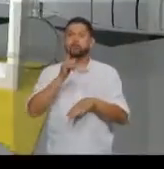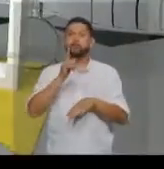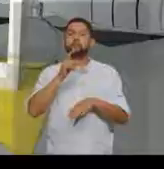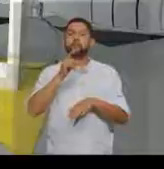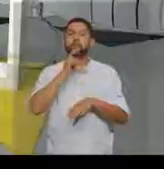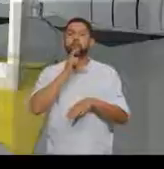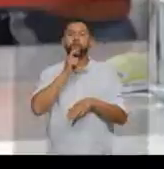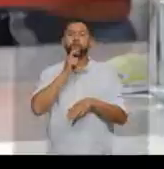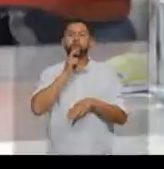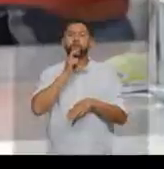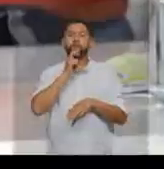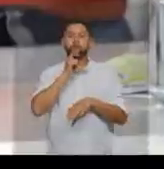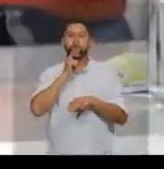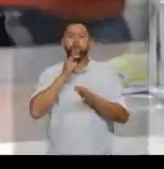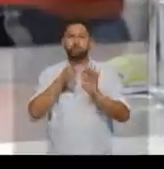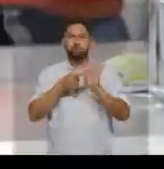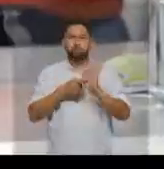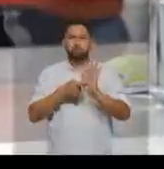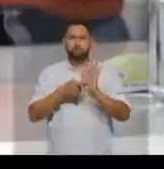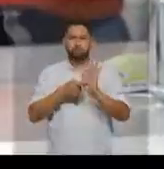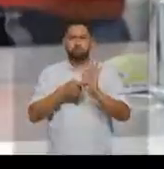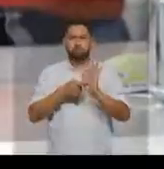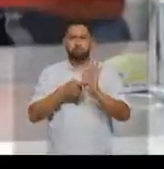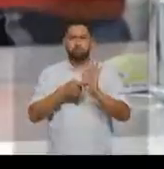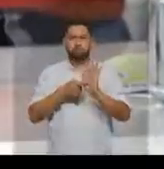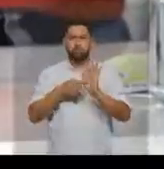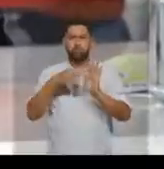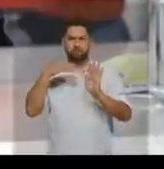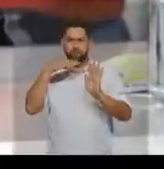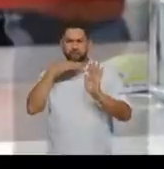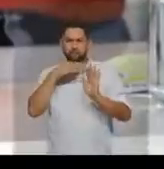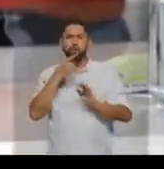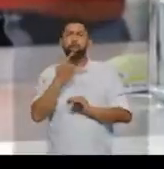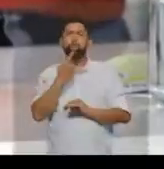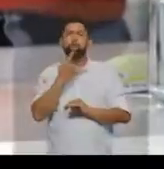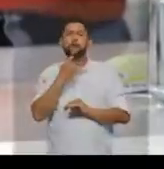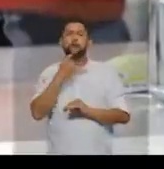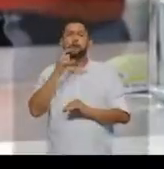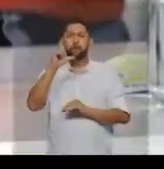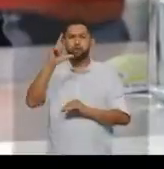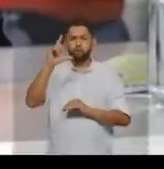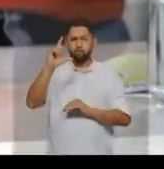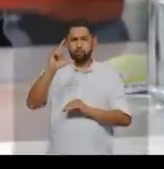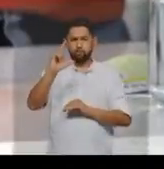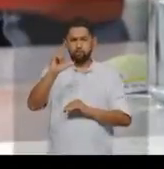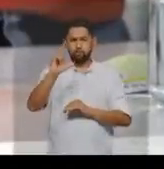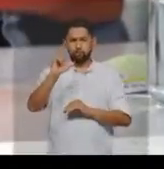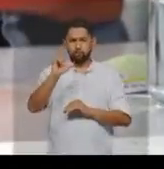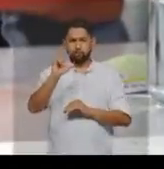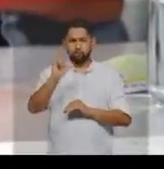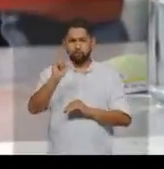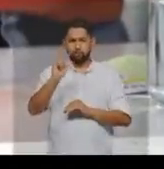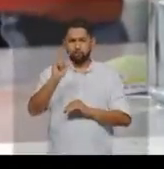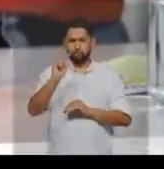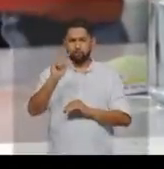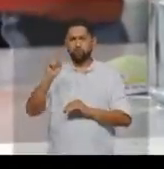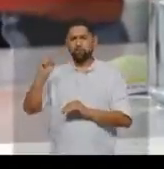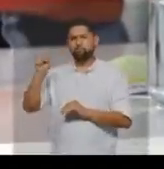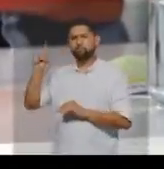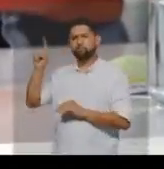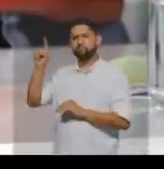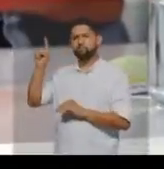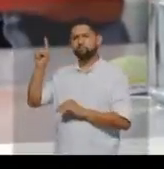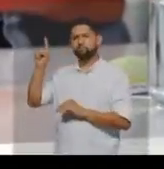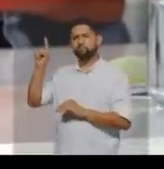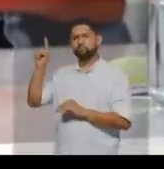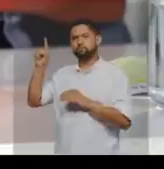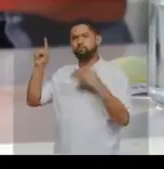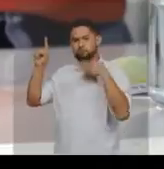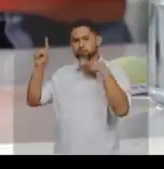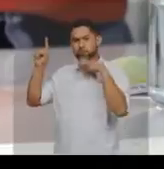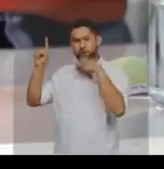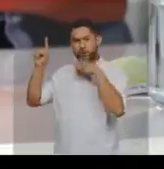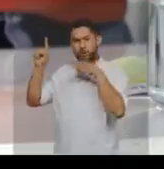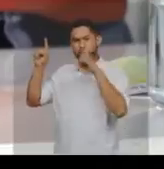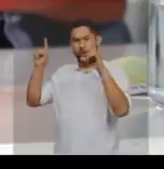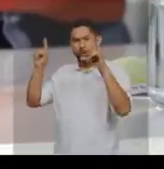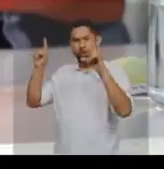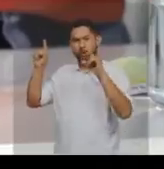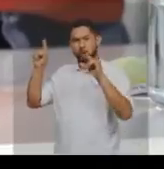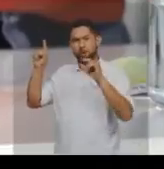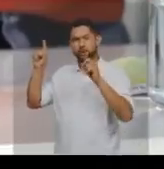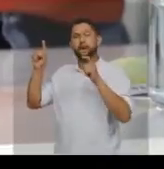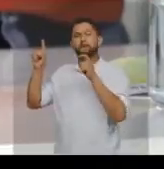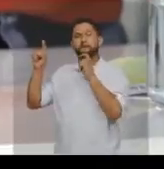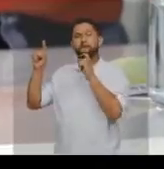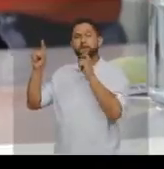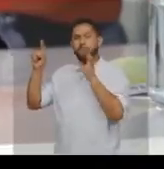Então, observe que aquele grauzinho ali, ele vai diminuindo, né? Então, mostrando ali que ele está justamente mais